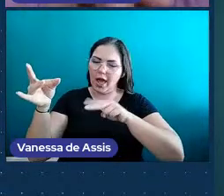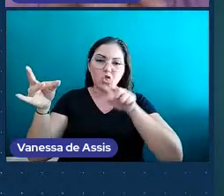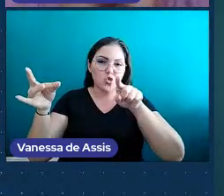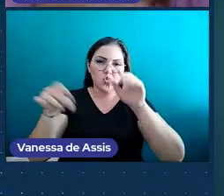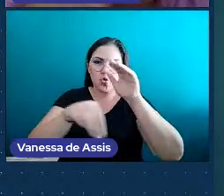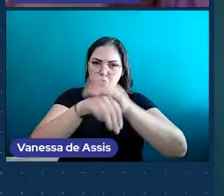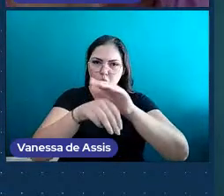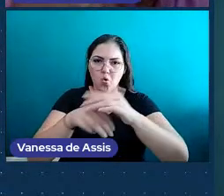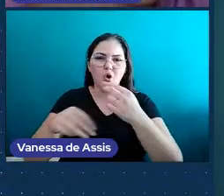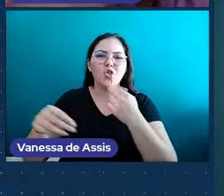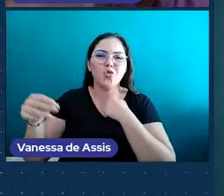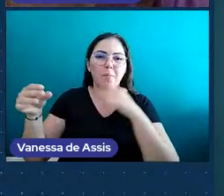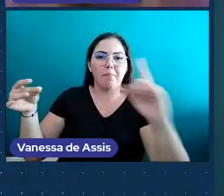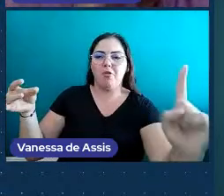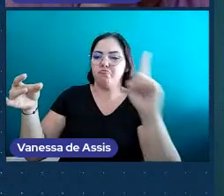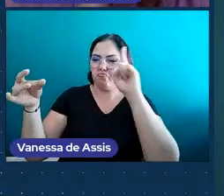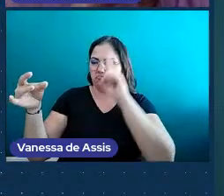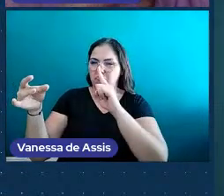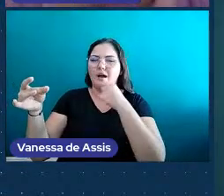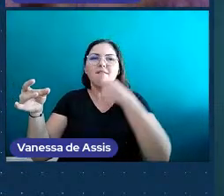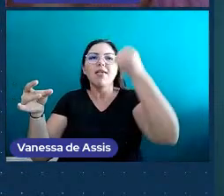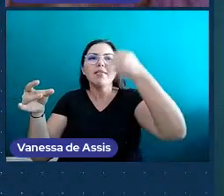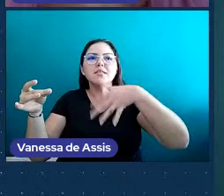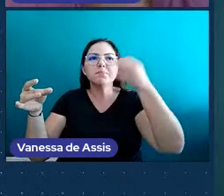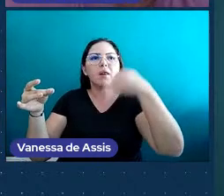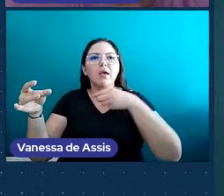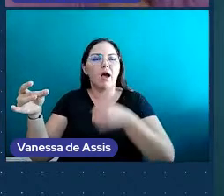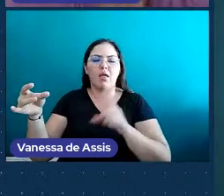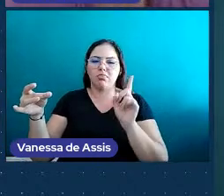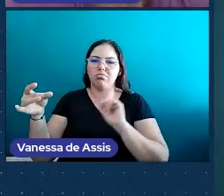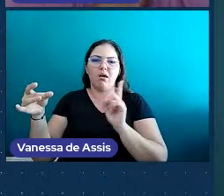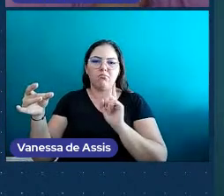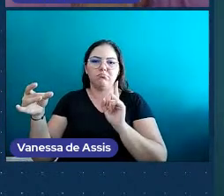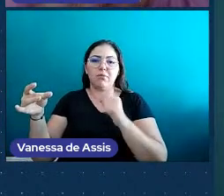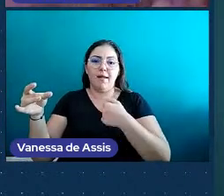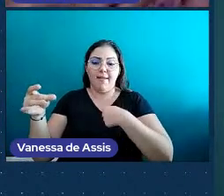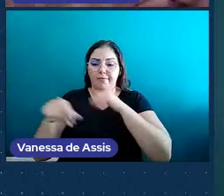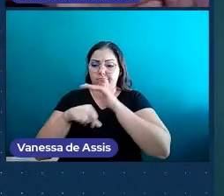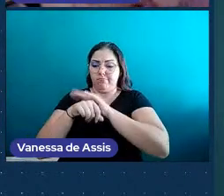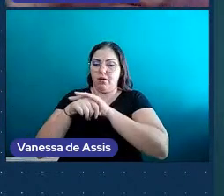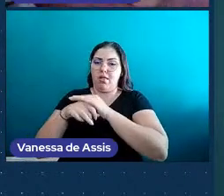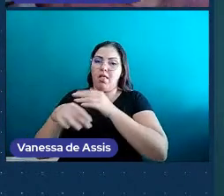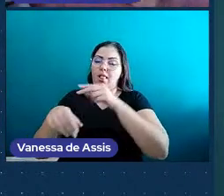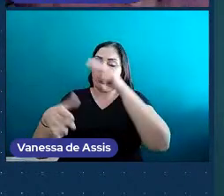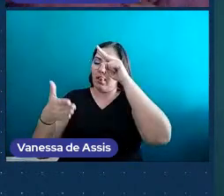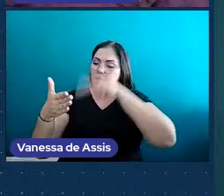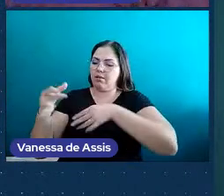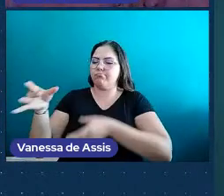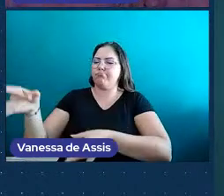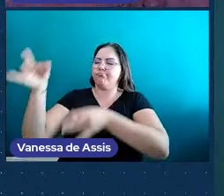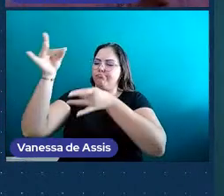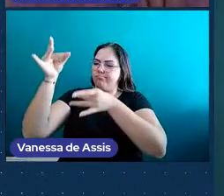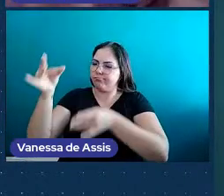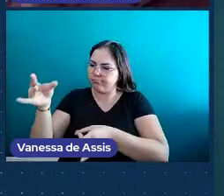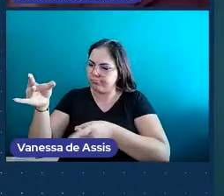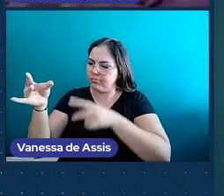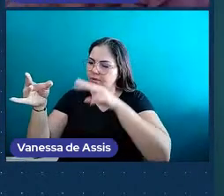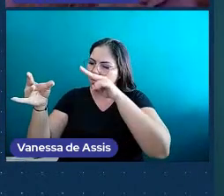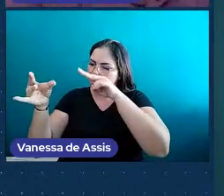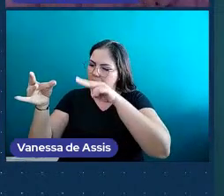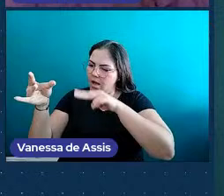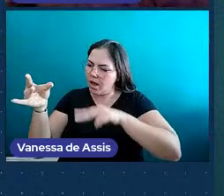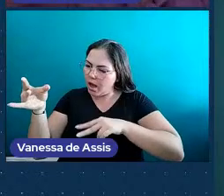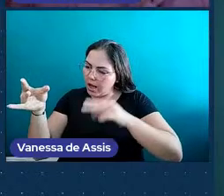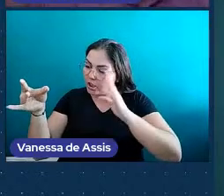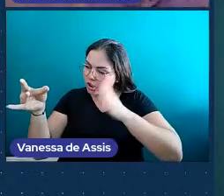escrita fale por si e não necessite de você. Você seja totalmente dispensado, porque